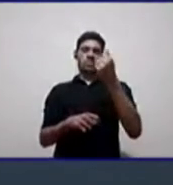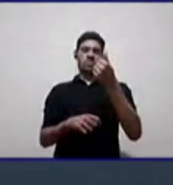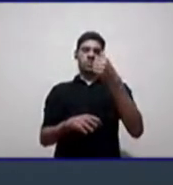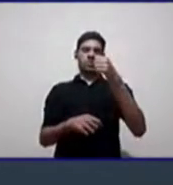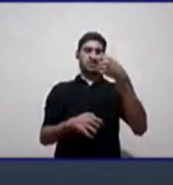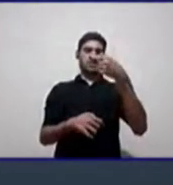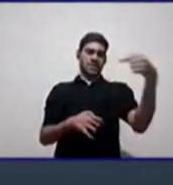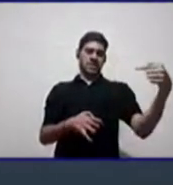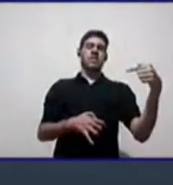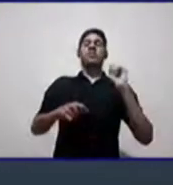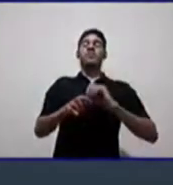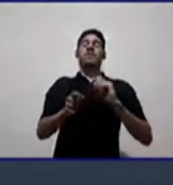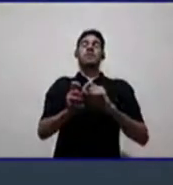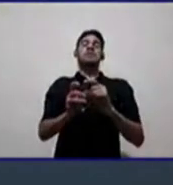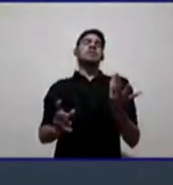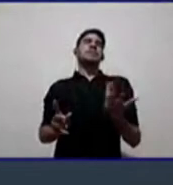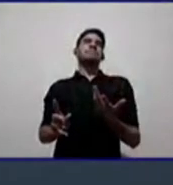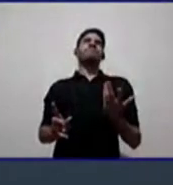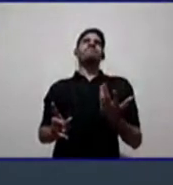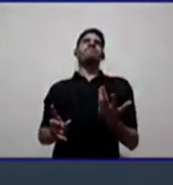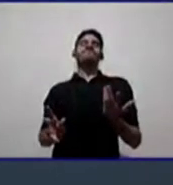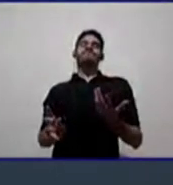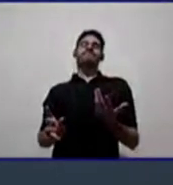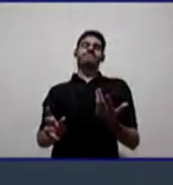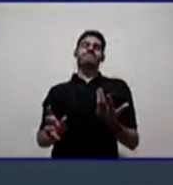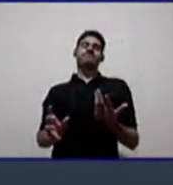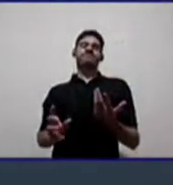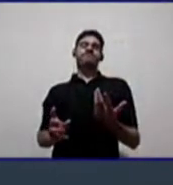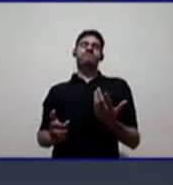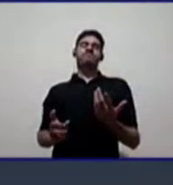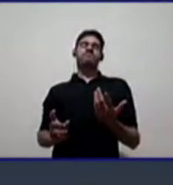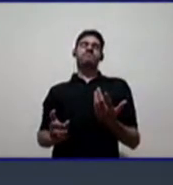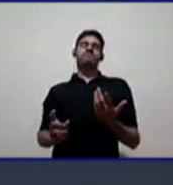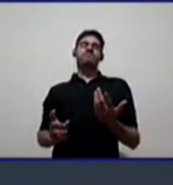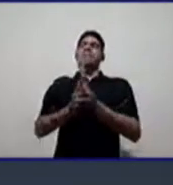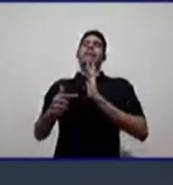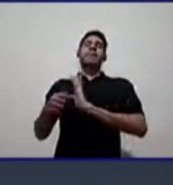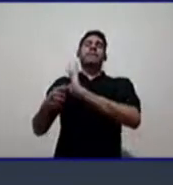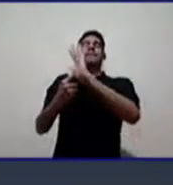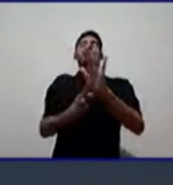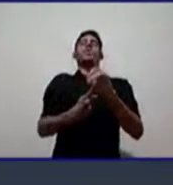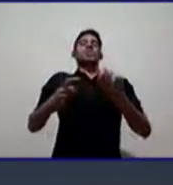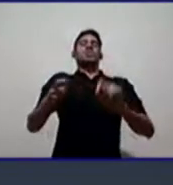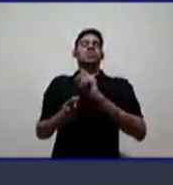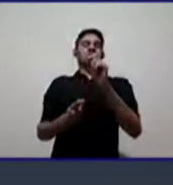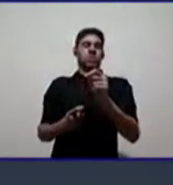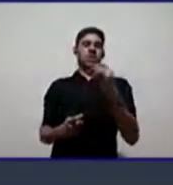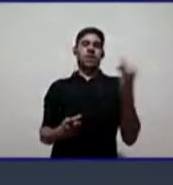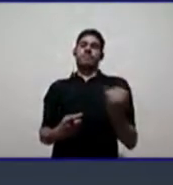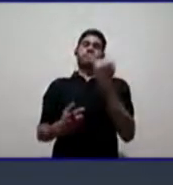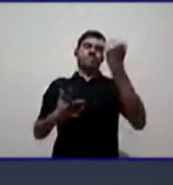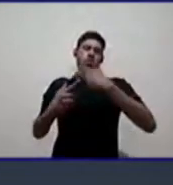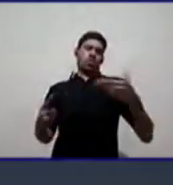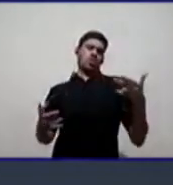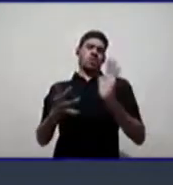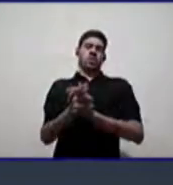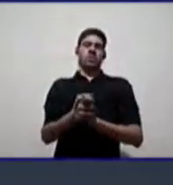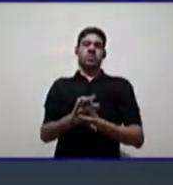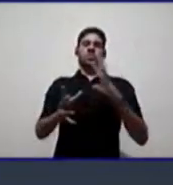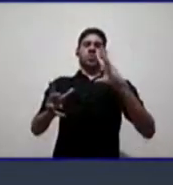ela foi feita e não foi revelado nada de relevante. Em todas